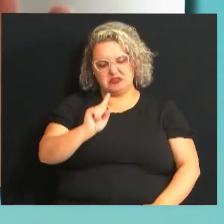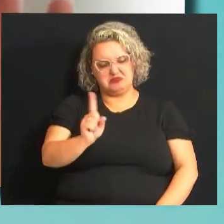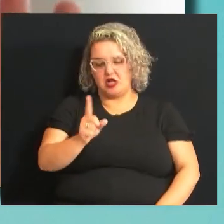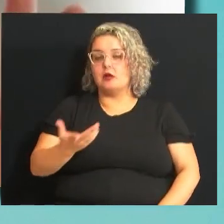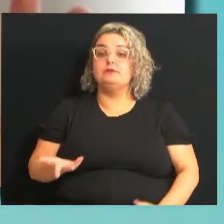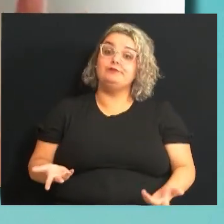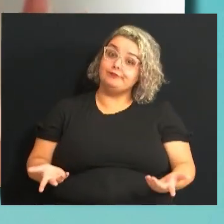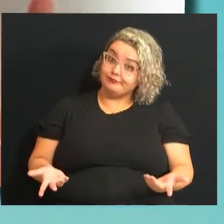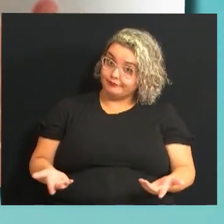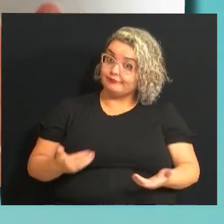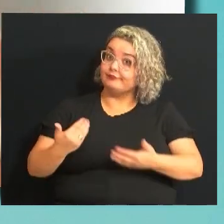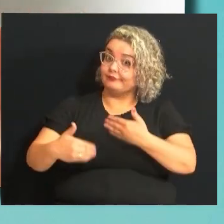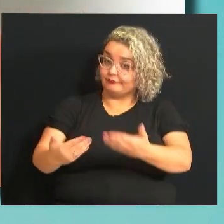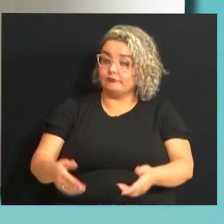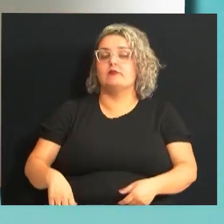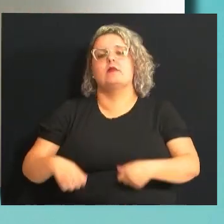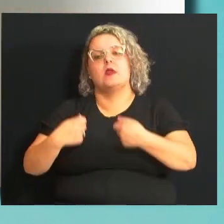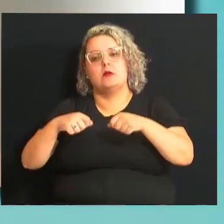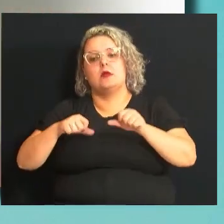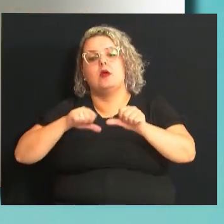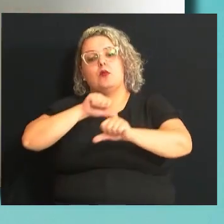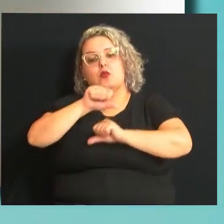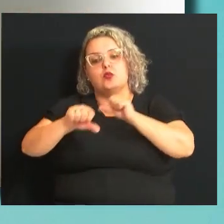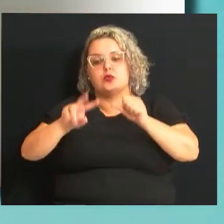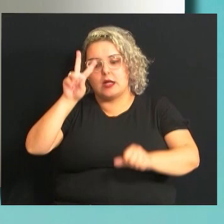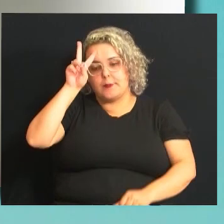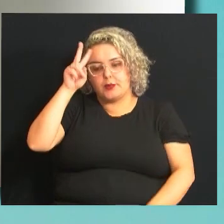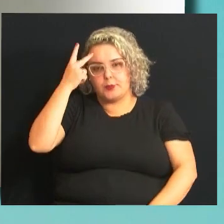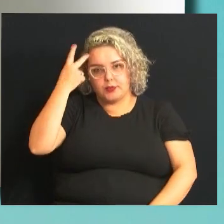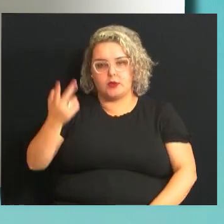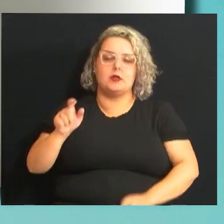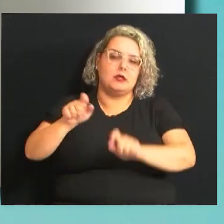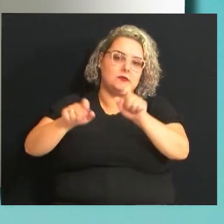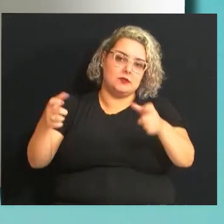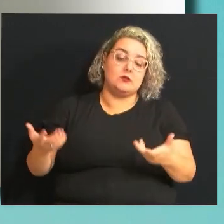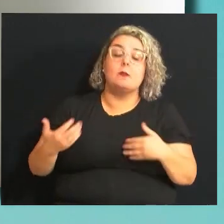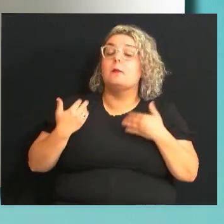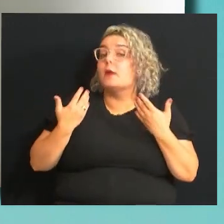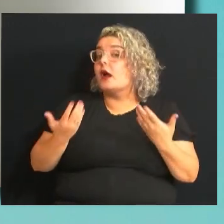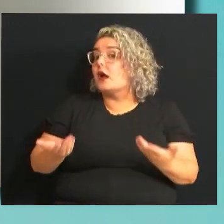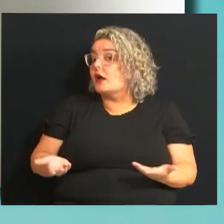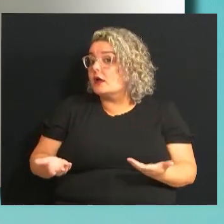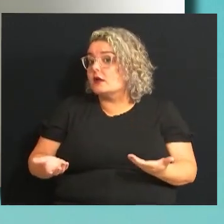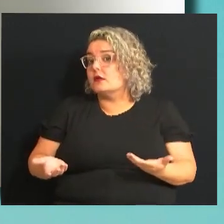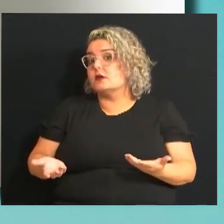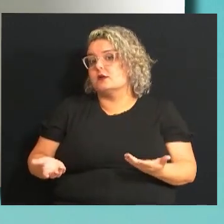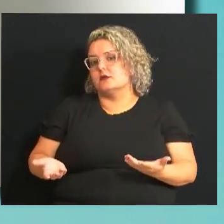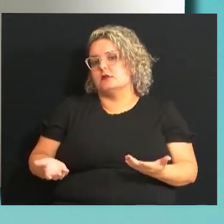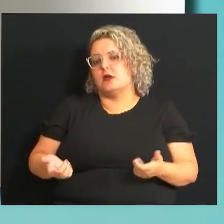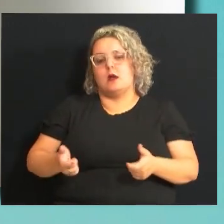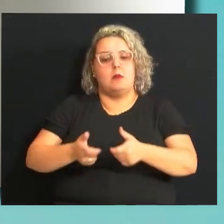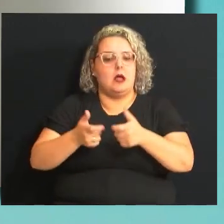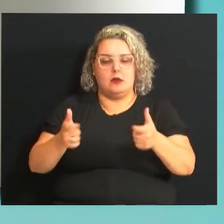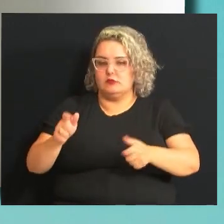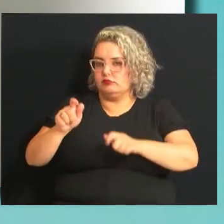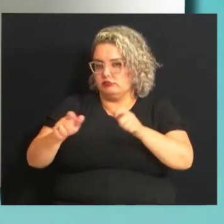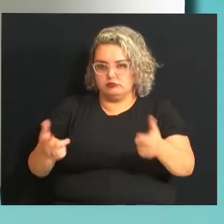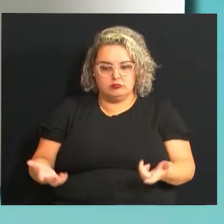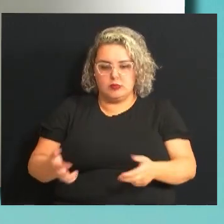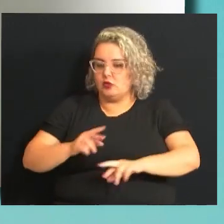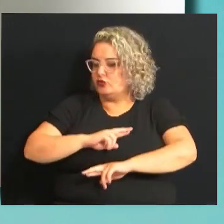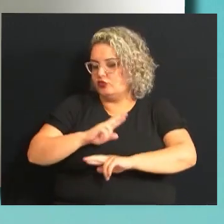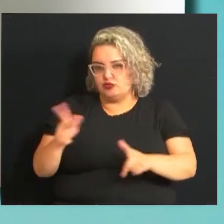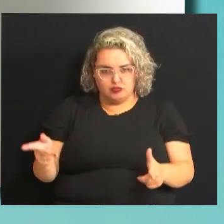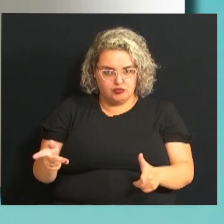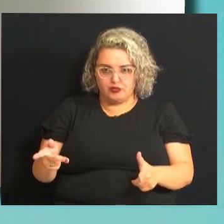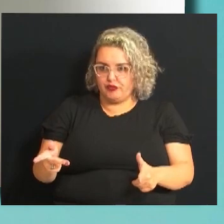é. Então, assim, esse tipo de processo é algo que a gente quer muito mudar na cabeça das pessoas.